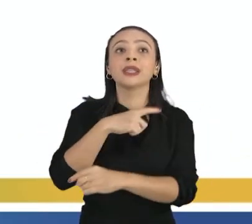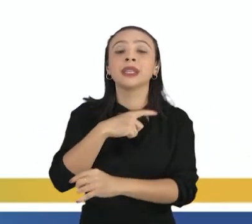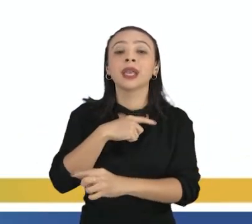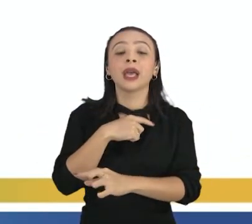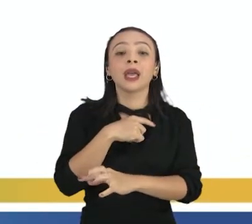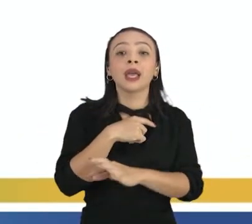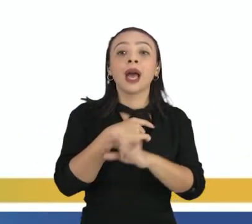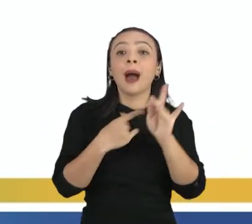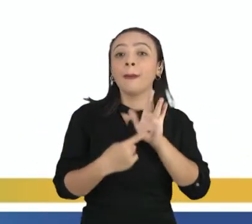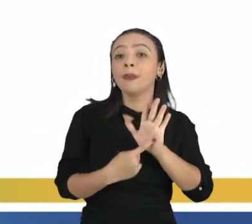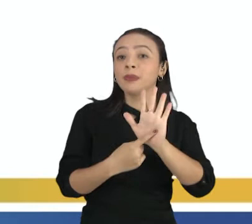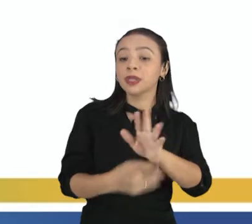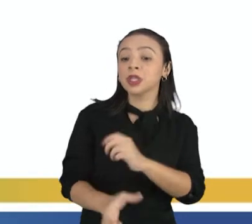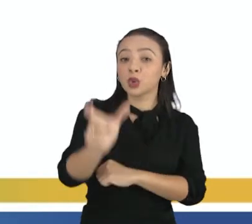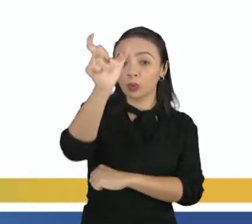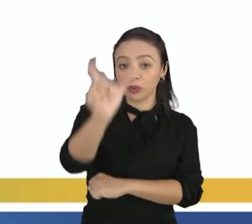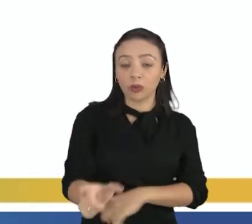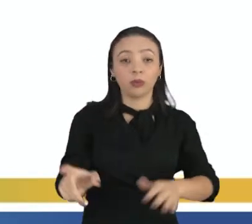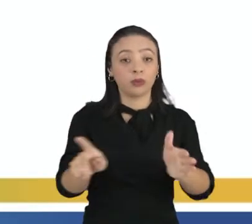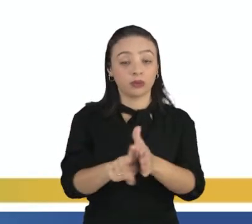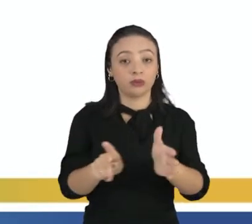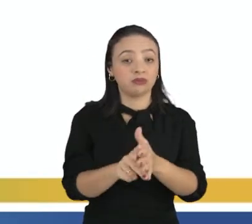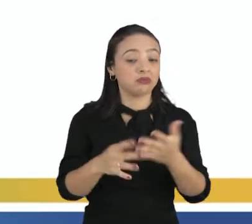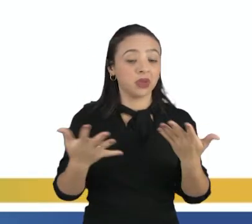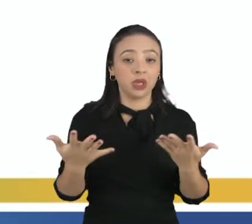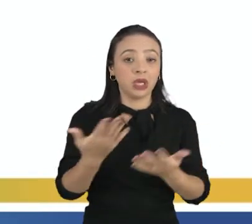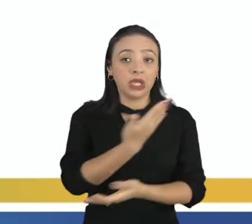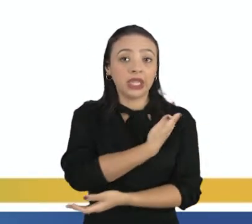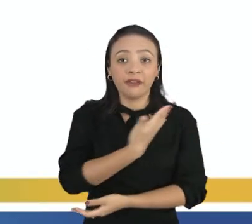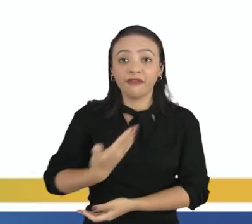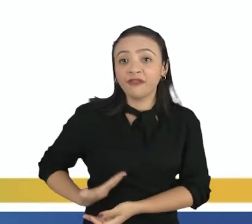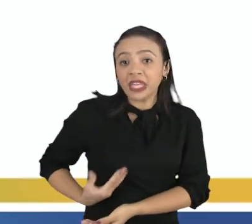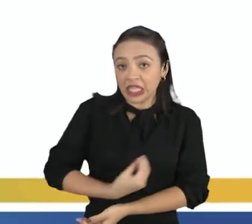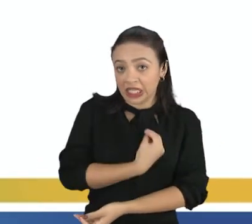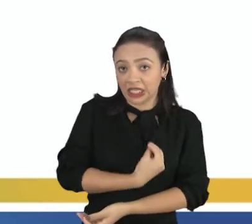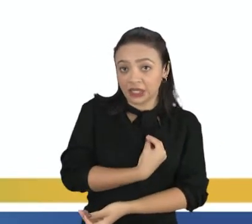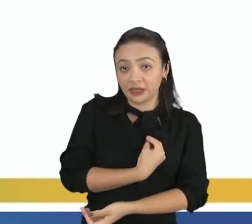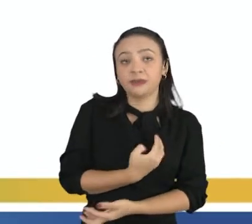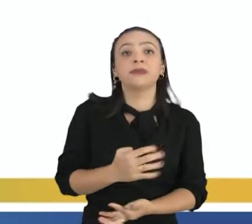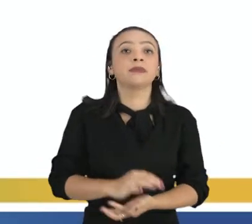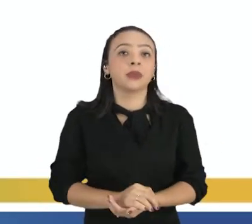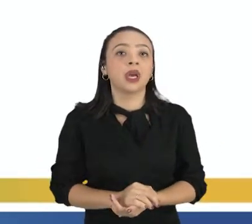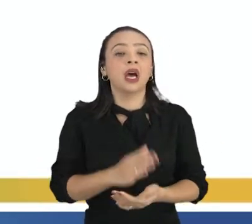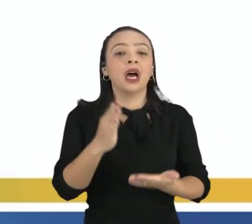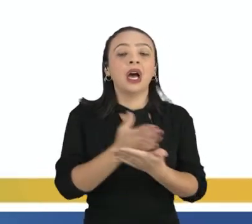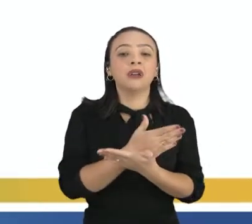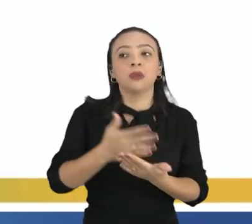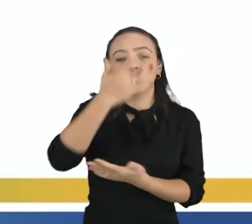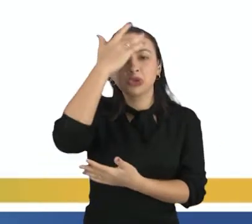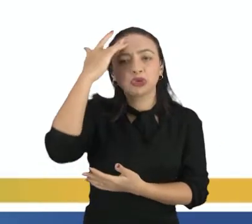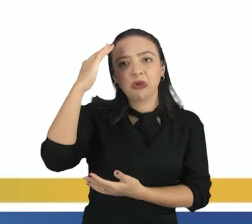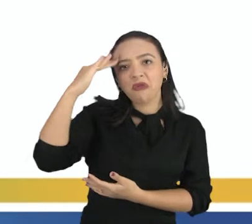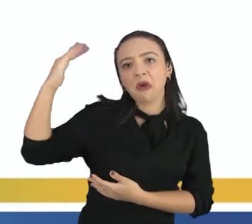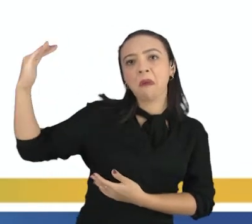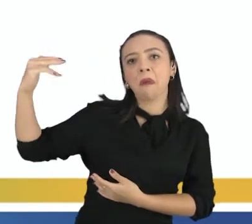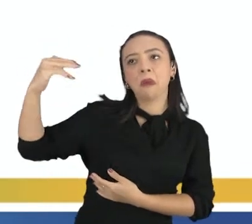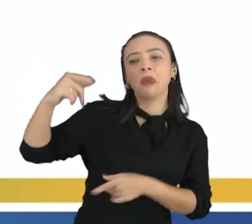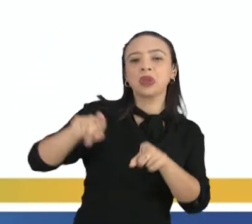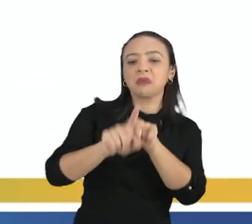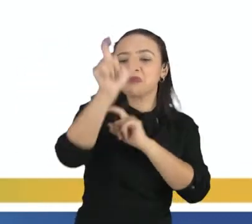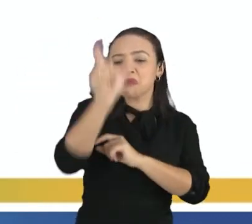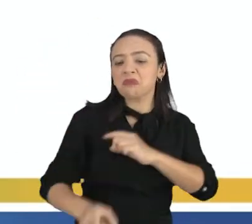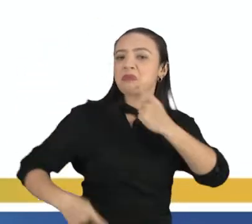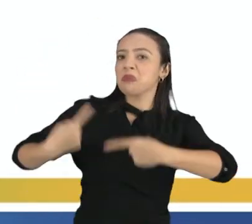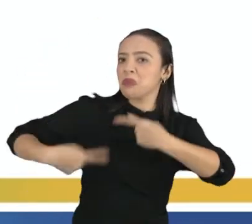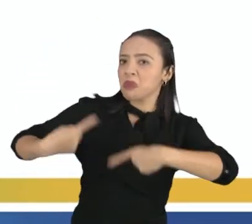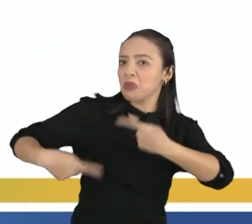apontando para um personagem da vida pública em geral, às vezes um artista, outras vezes um político, enfim.